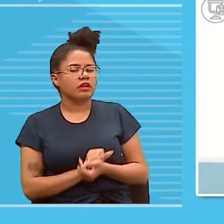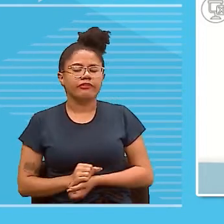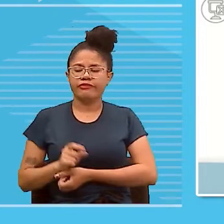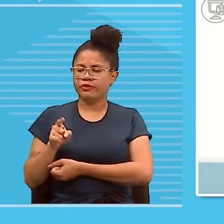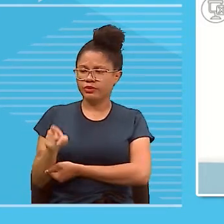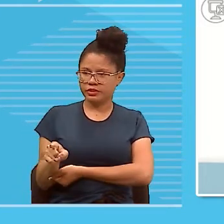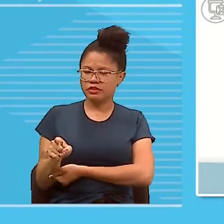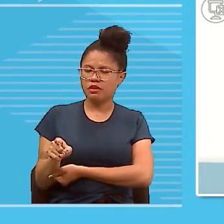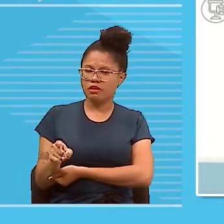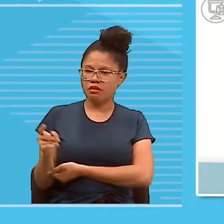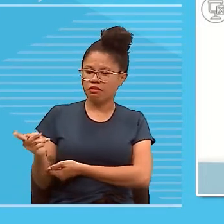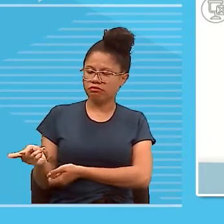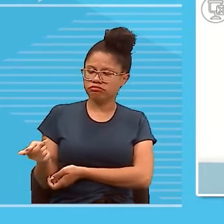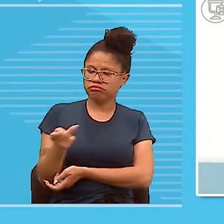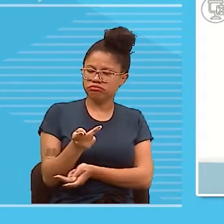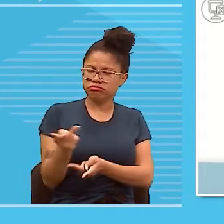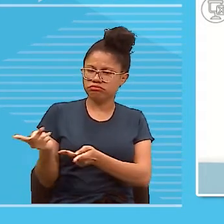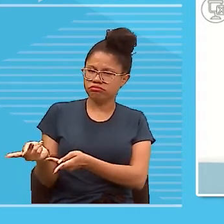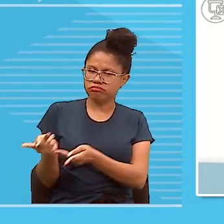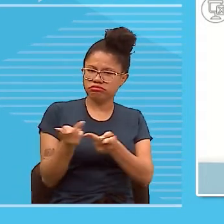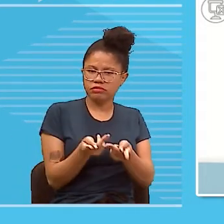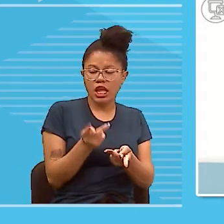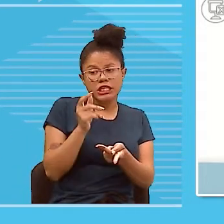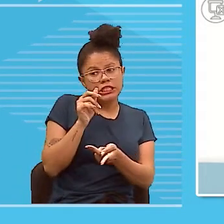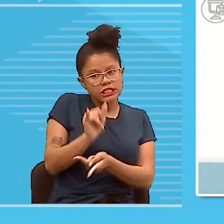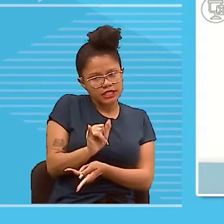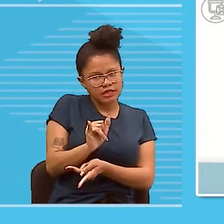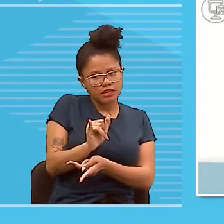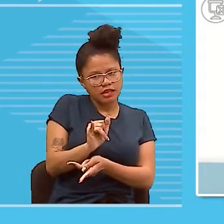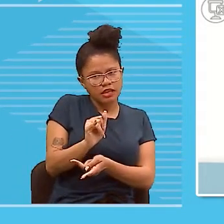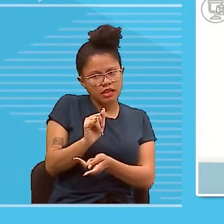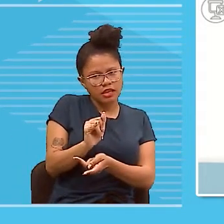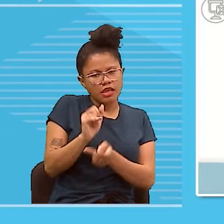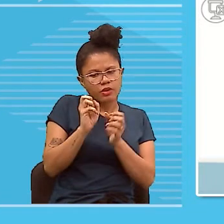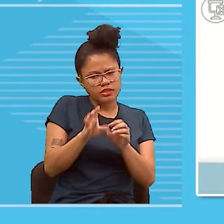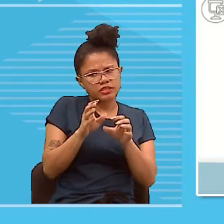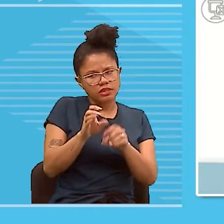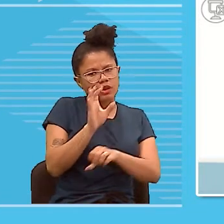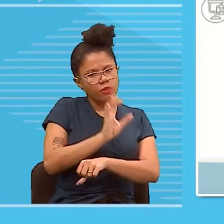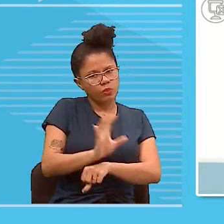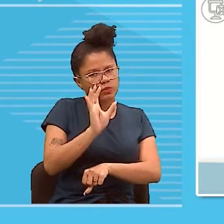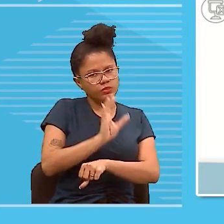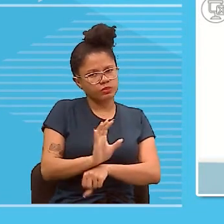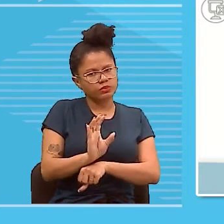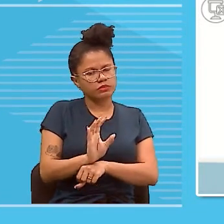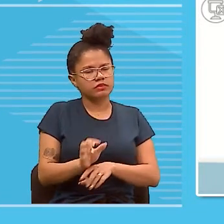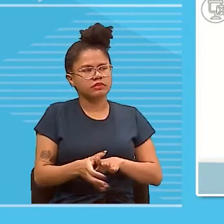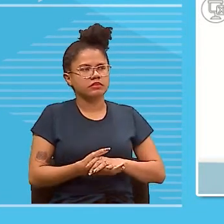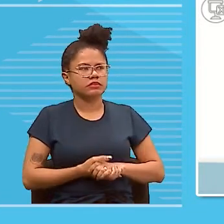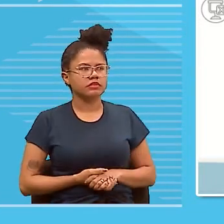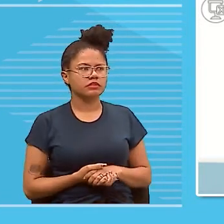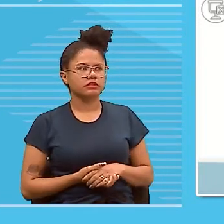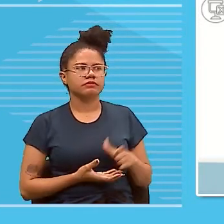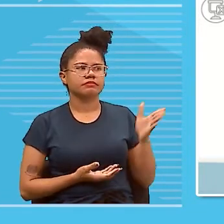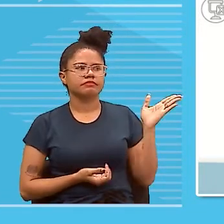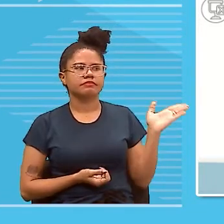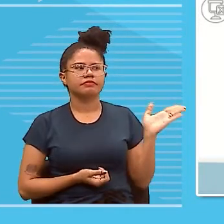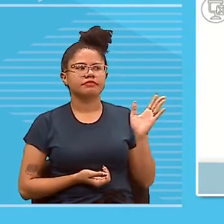participar na condição de eu montar um curso né professor e as proporcionais